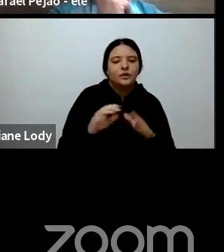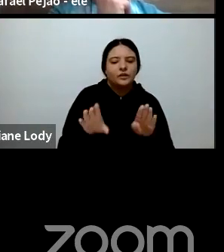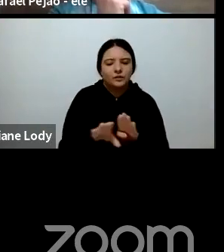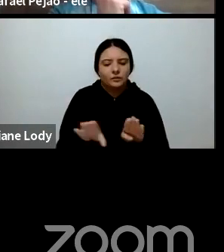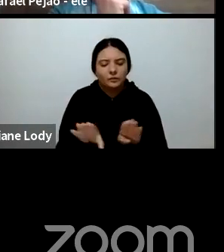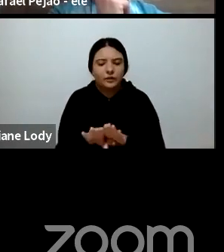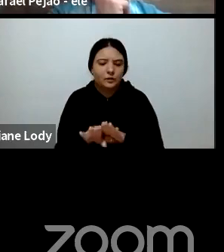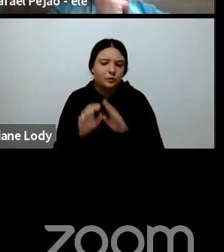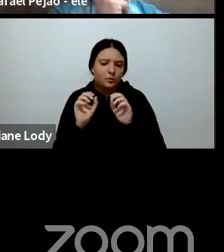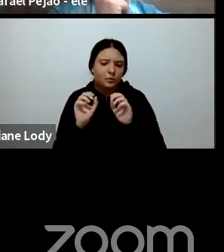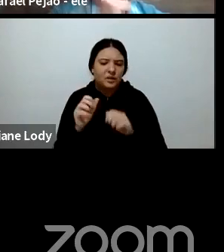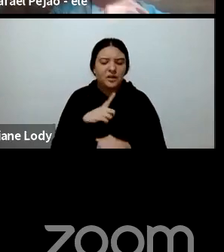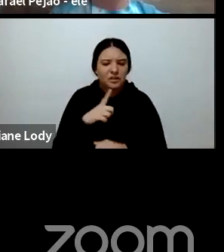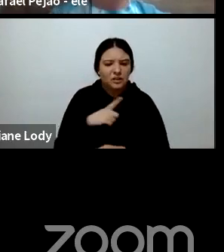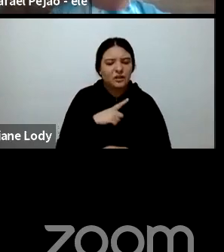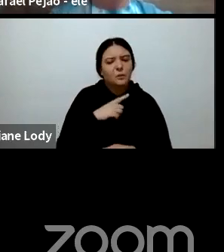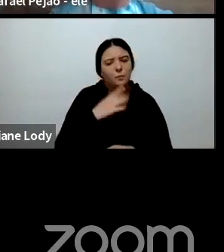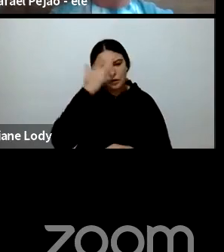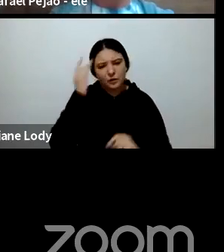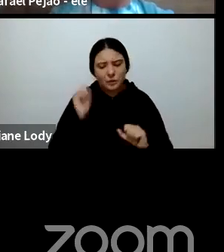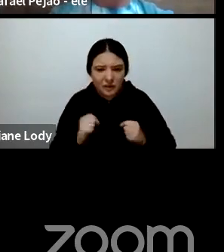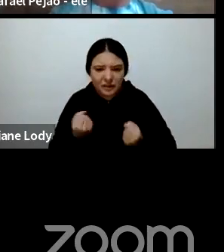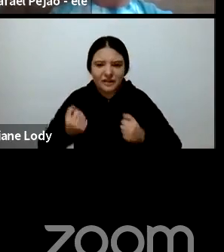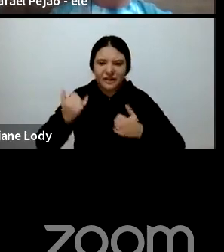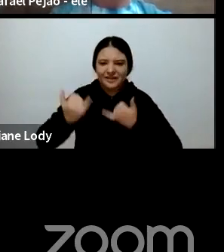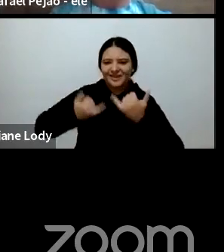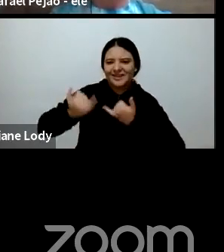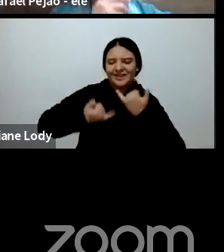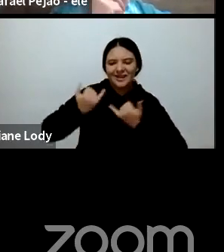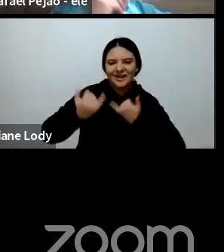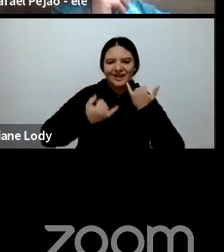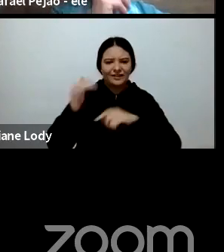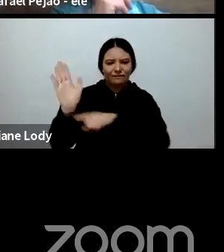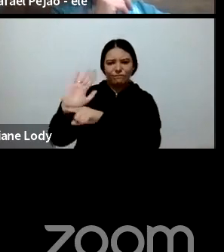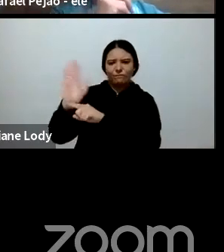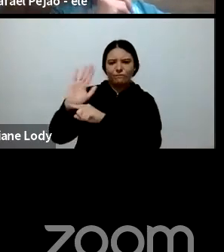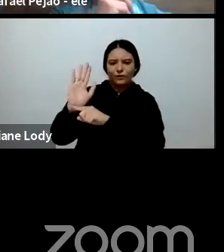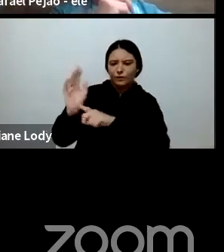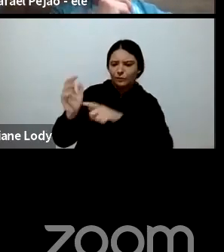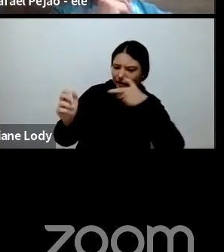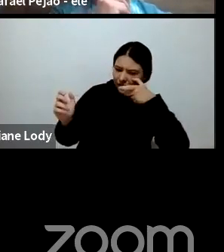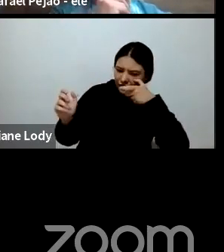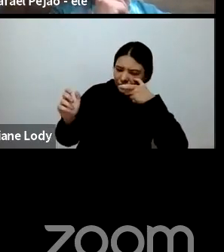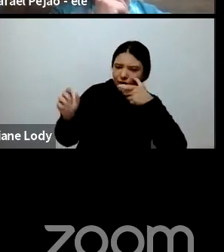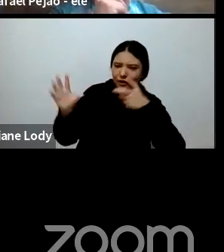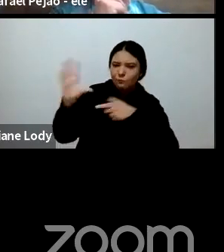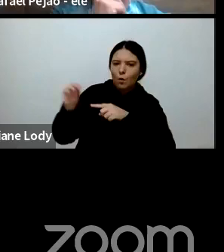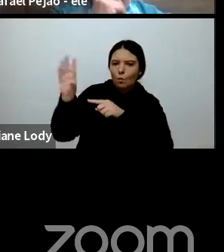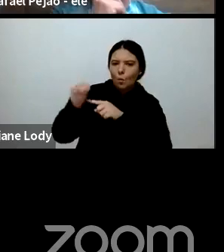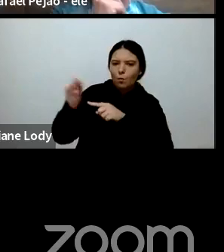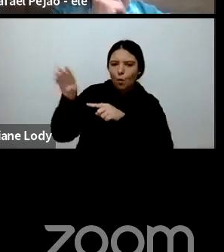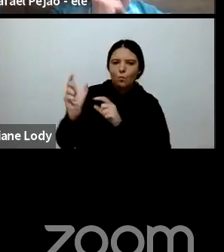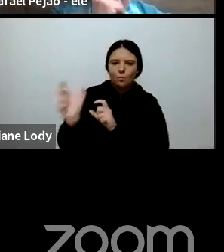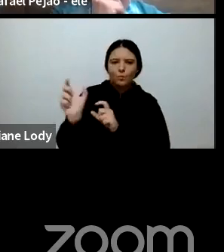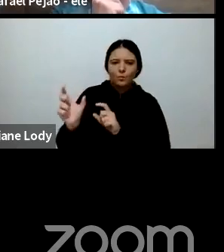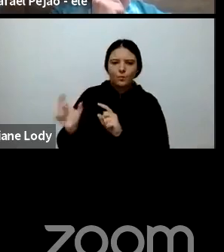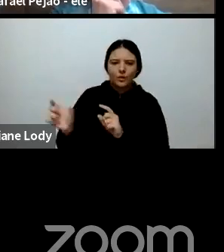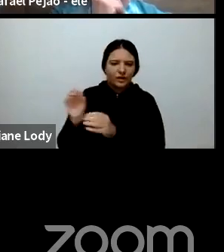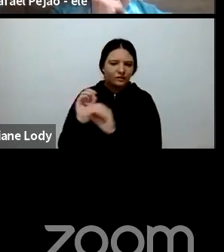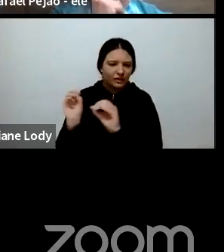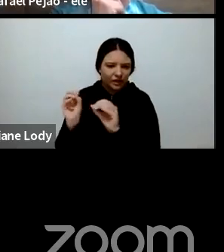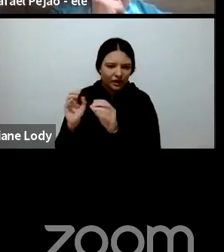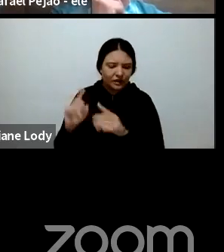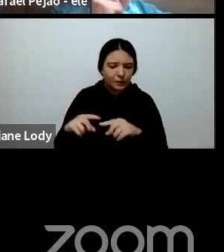eles se engajando naquela brincadeira de assistir um filme sem voz, sem palavra, mas